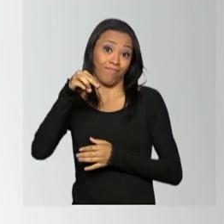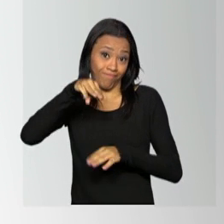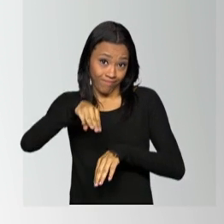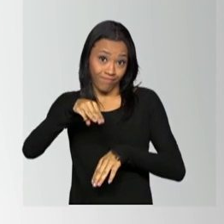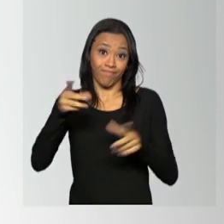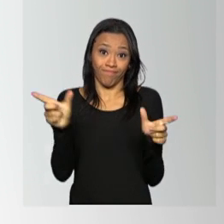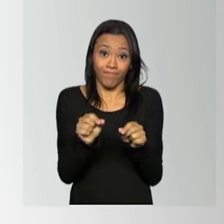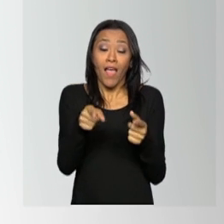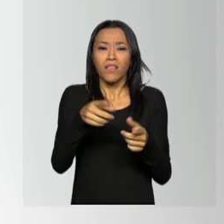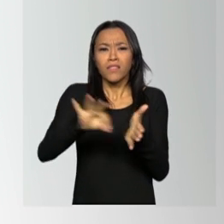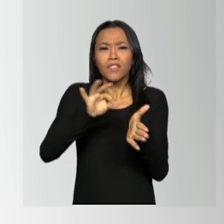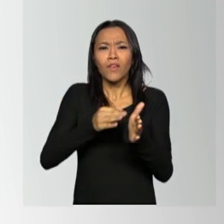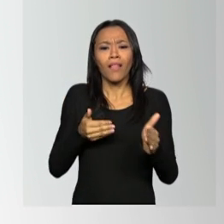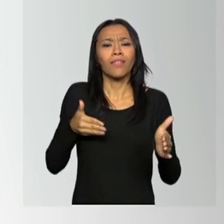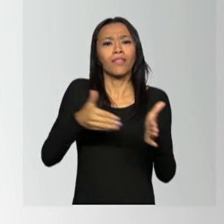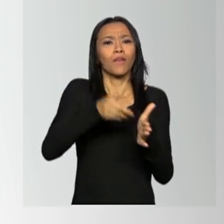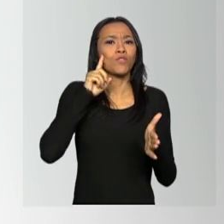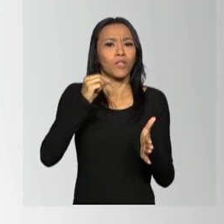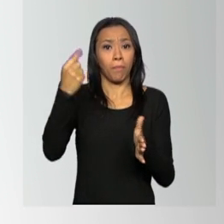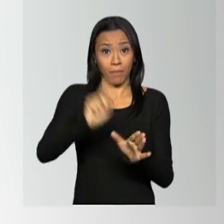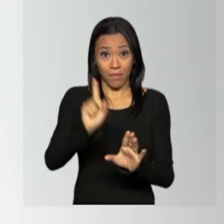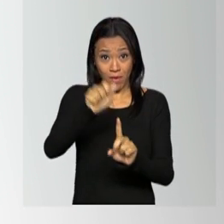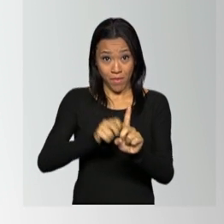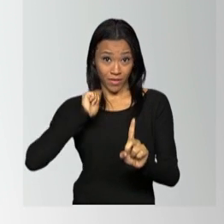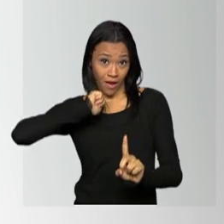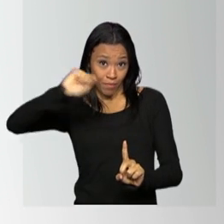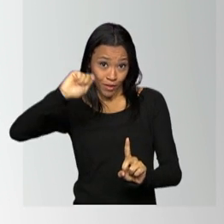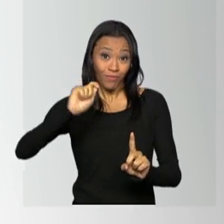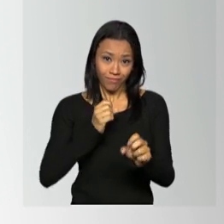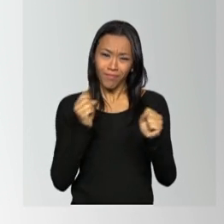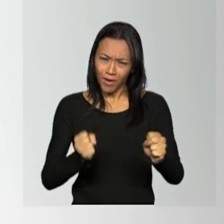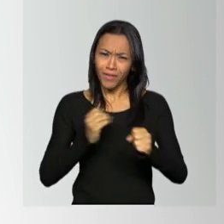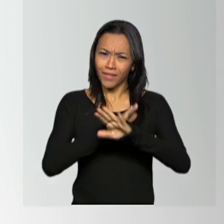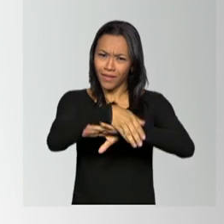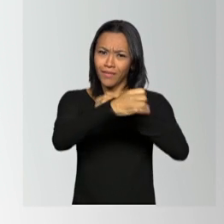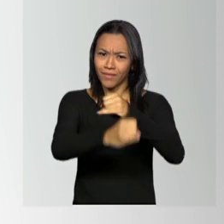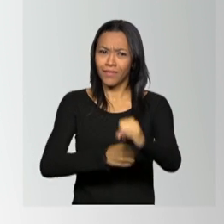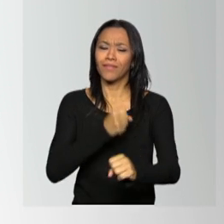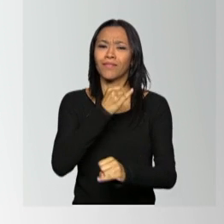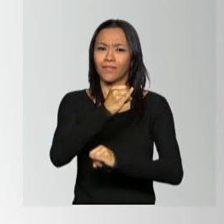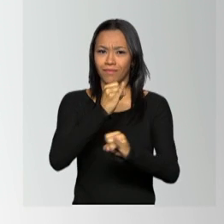As inscrições vão até o dia 1º de abril no site da competição, em